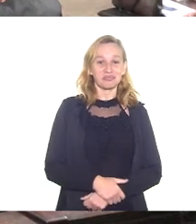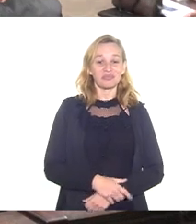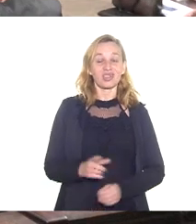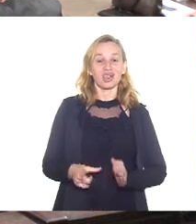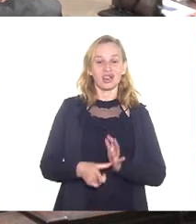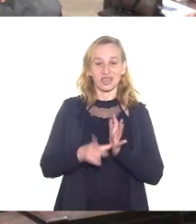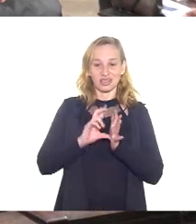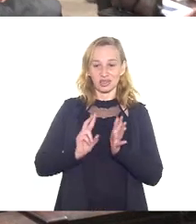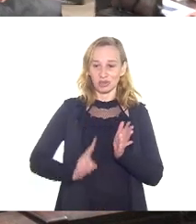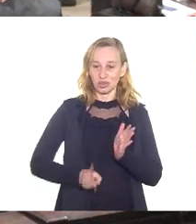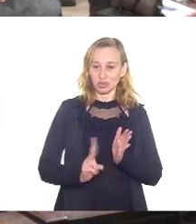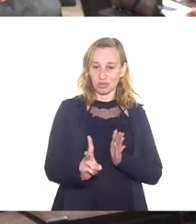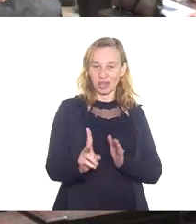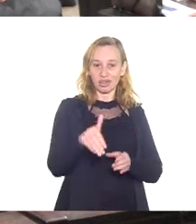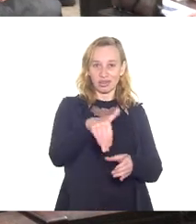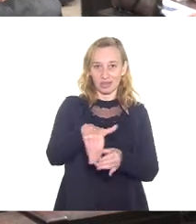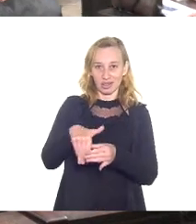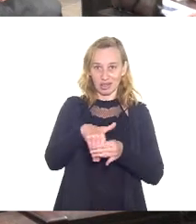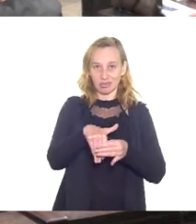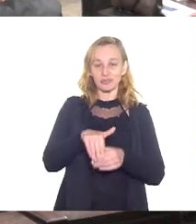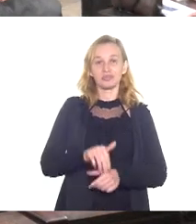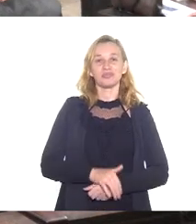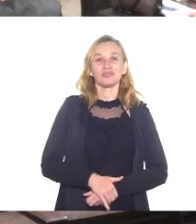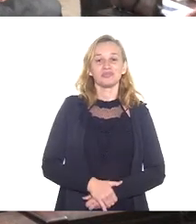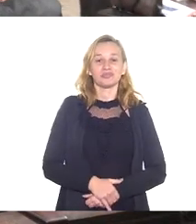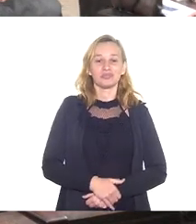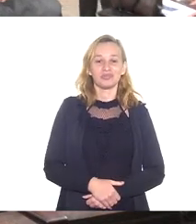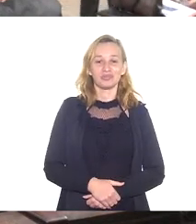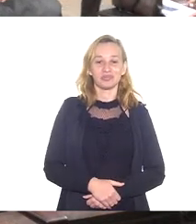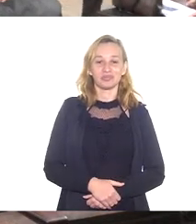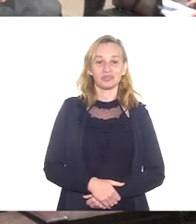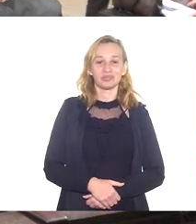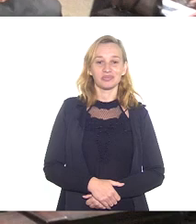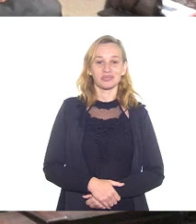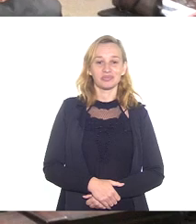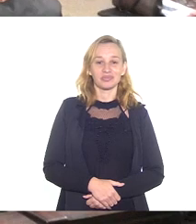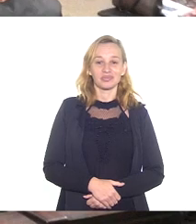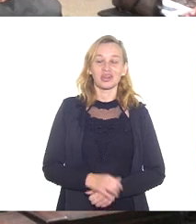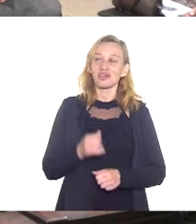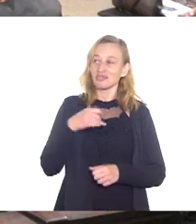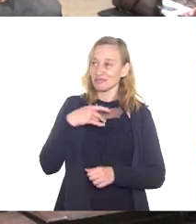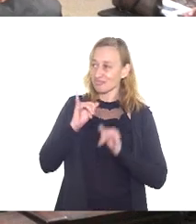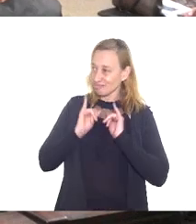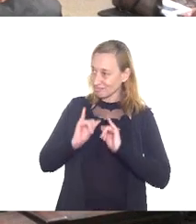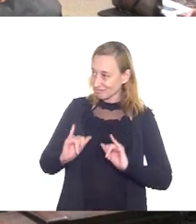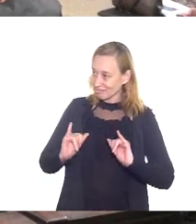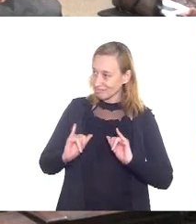antes de dar continuidade à votação, fazer uma declaração. Não é de amor, tá,